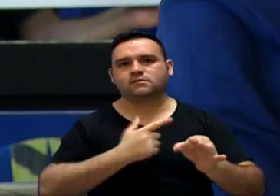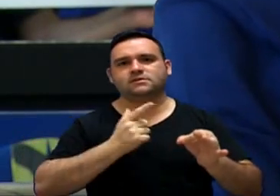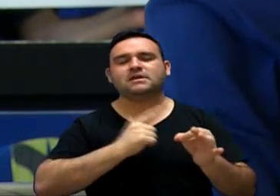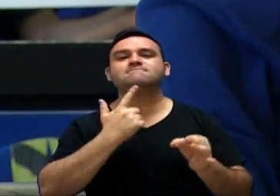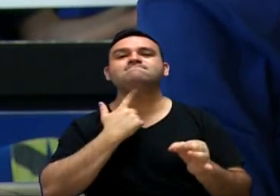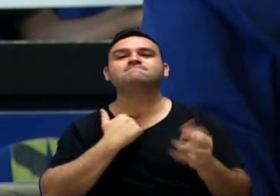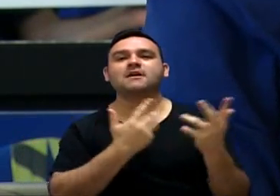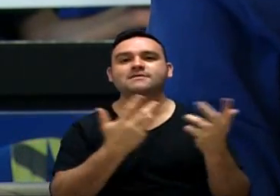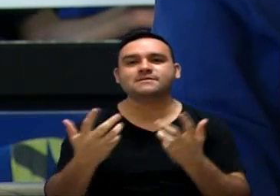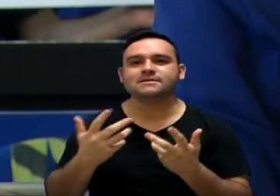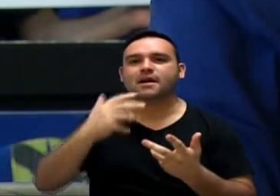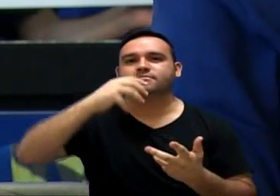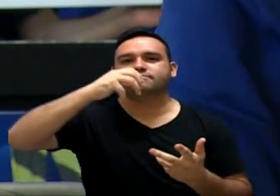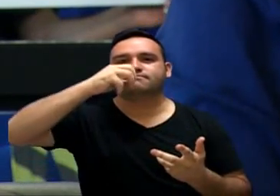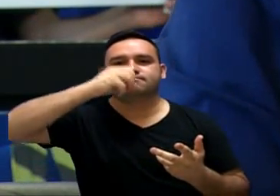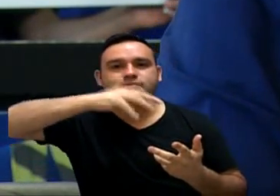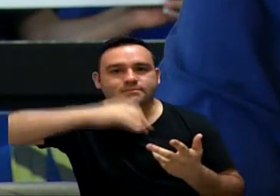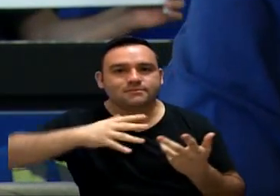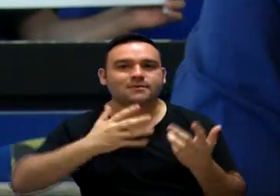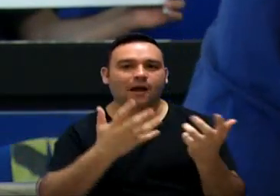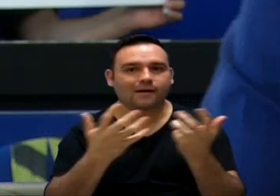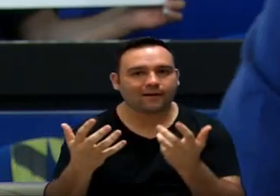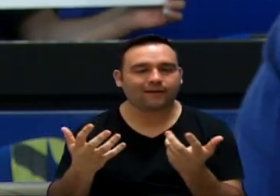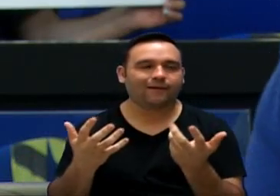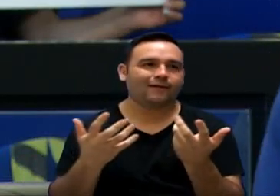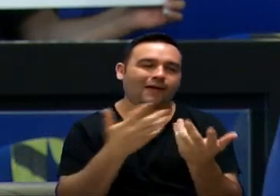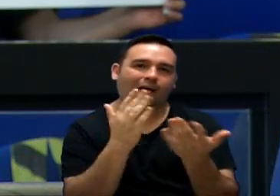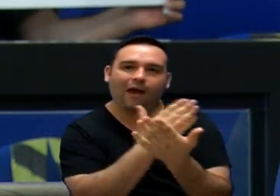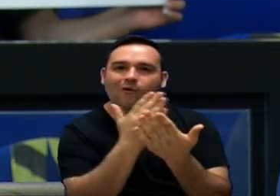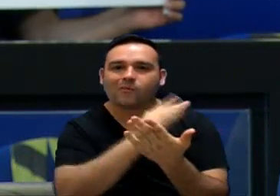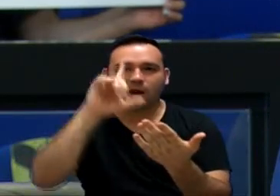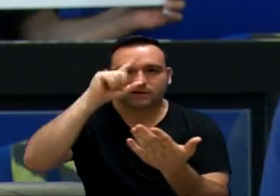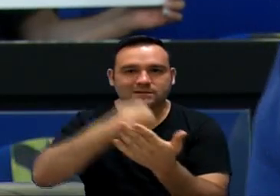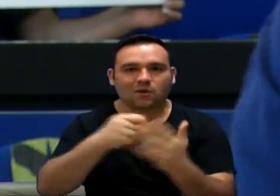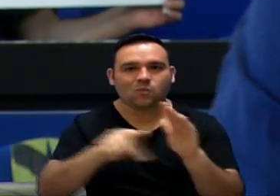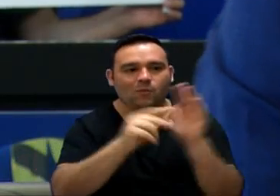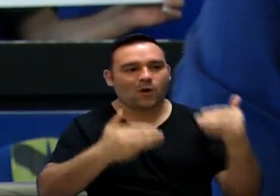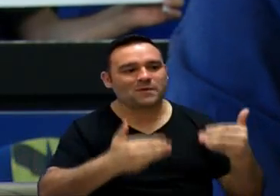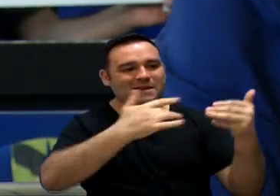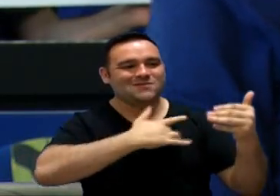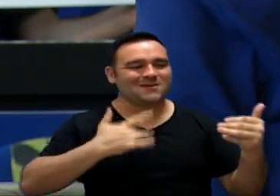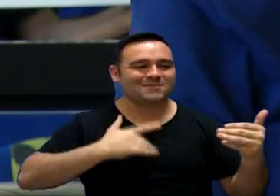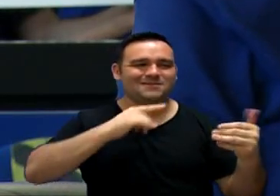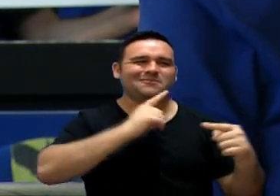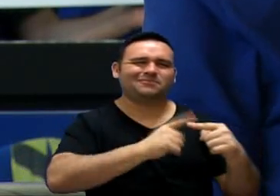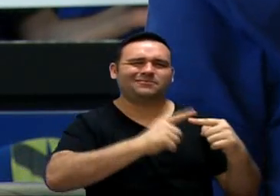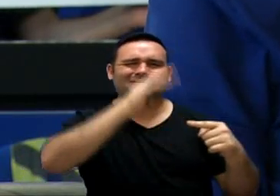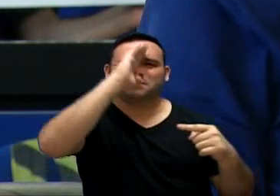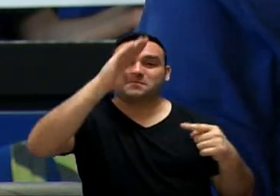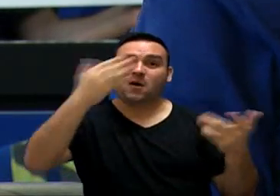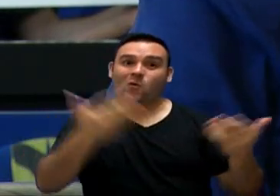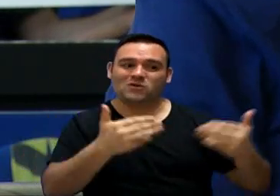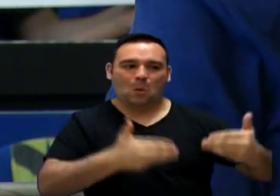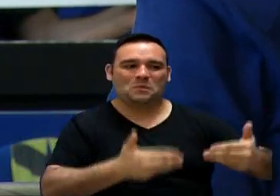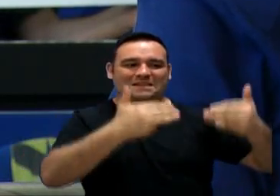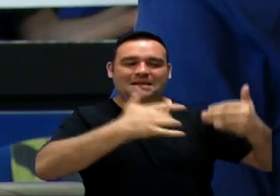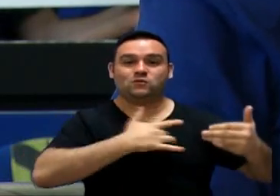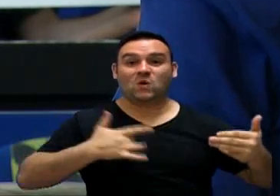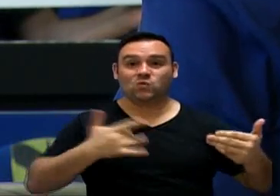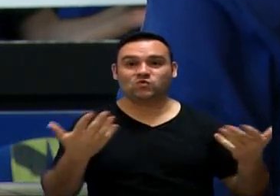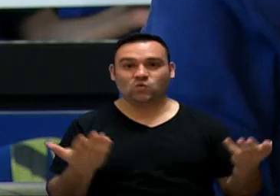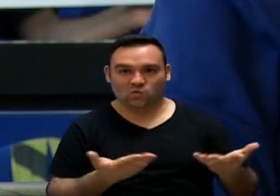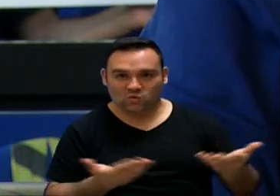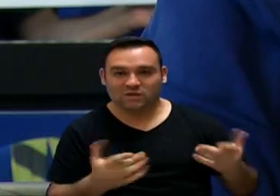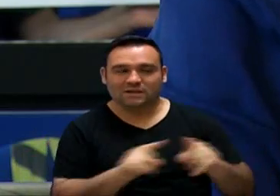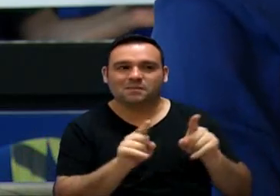muita vontade de desrespeitar as medidas que o Ministério da Saúde faz, principalmente este Ministério da Saúde atual